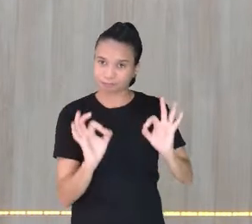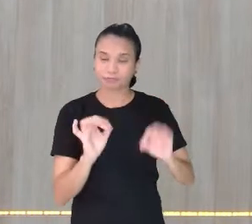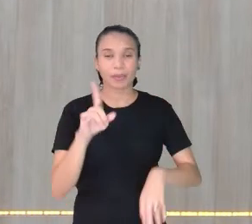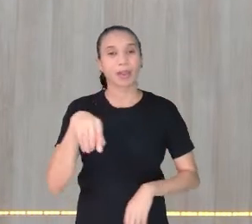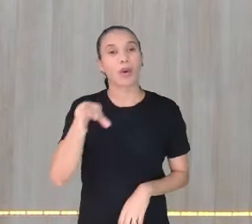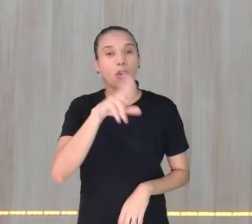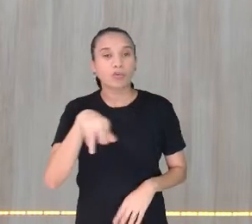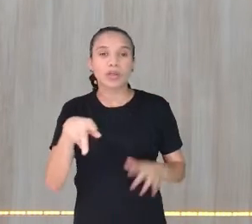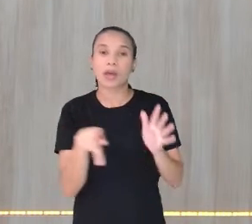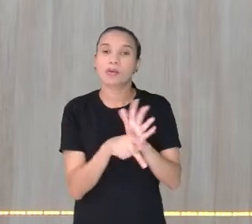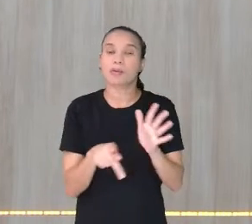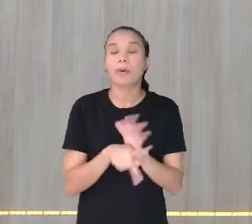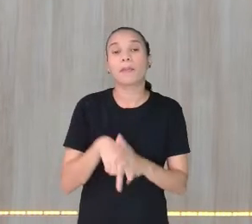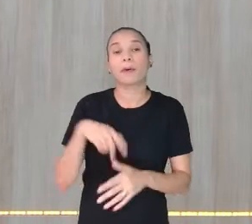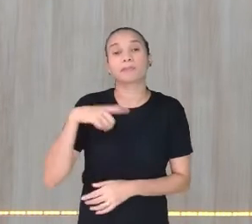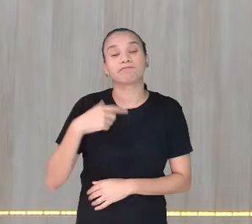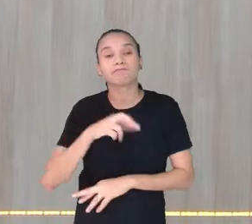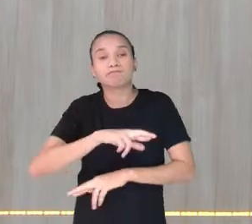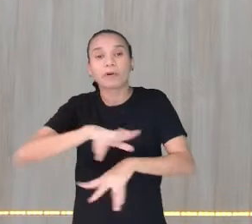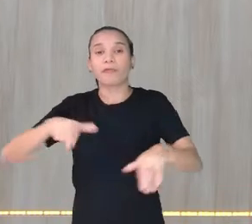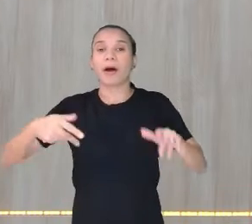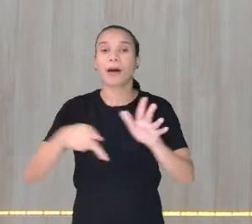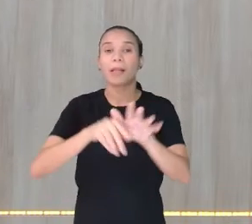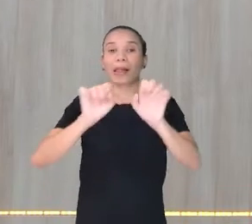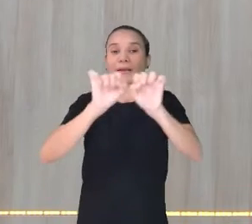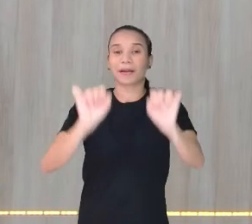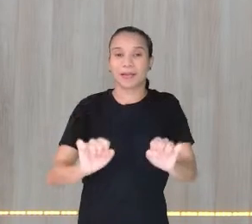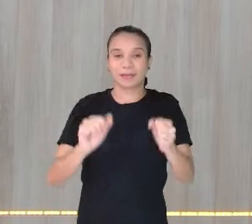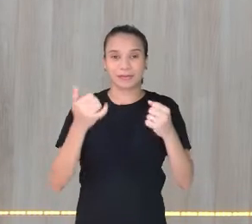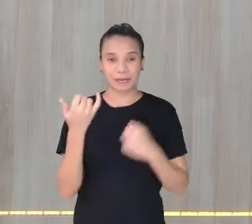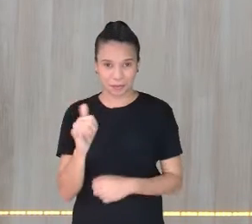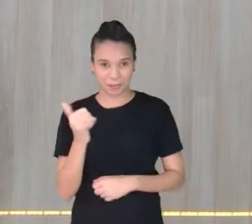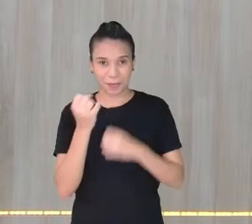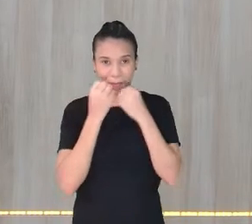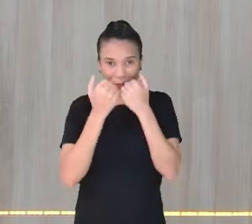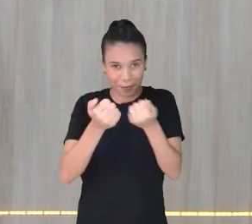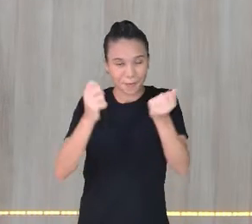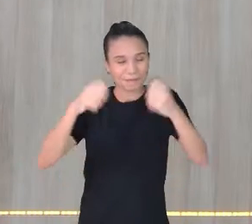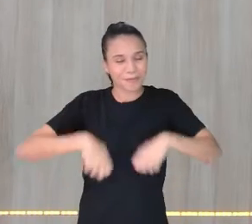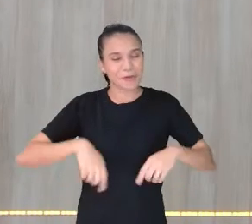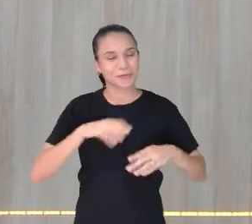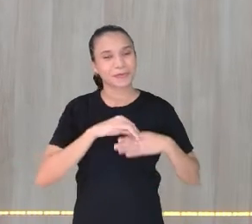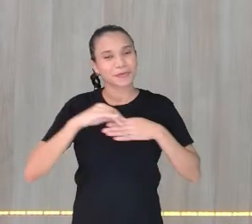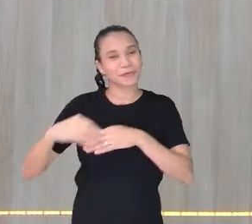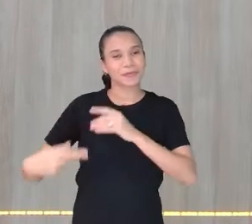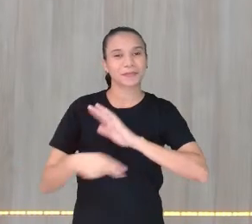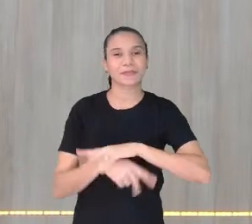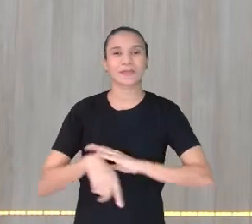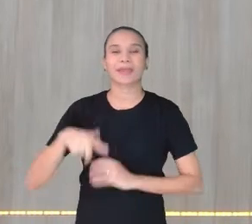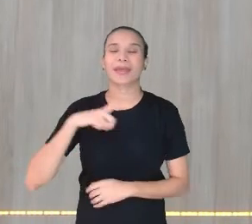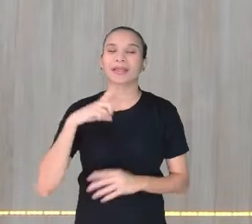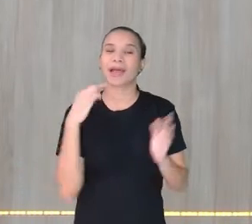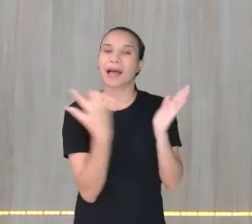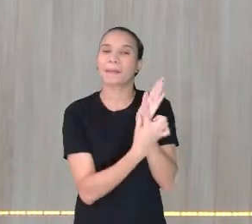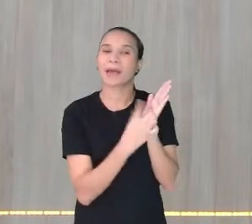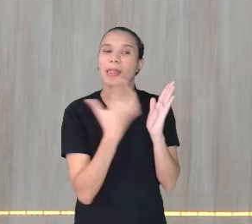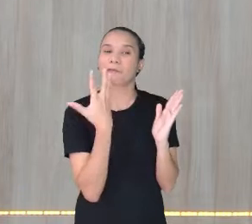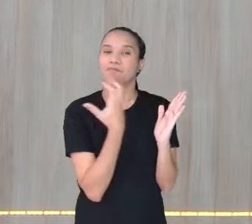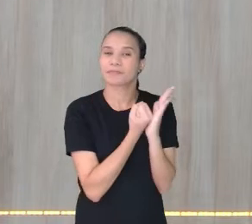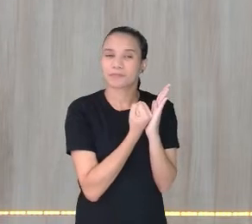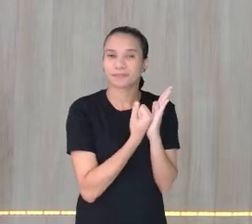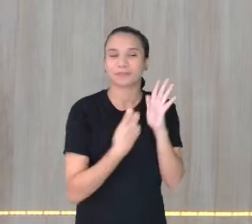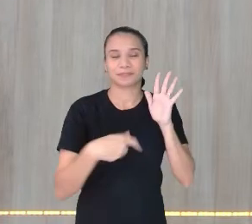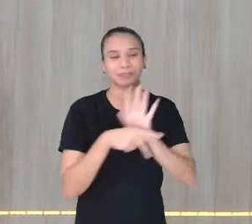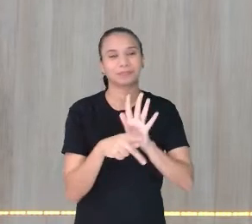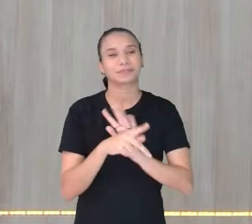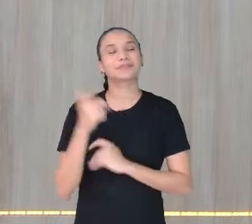seja ele Android ou iOS, belezinha? Então você vai ser direcionado aí para a sua loja de aplicativo, faz o download